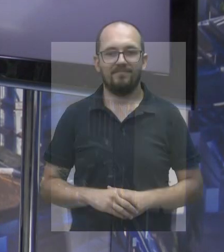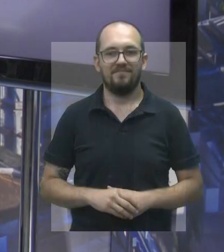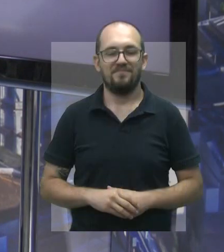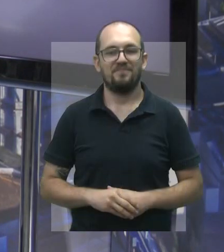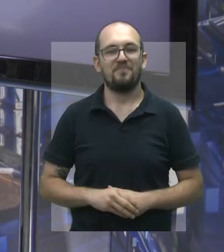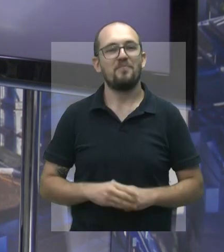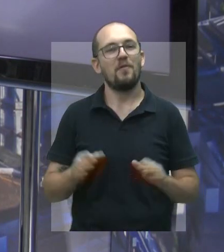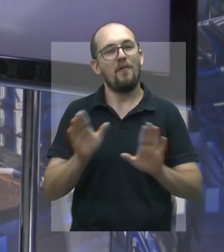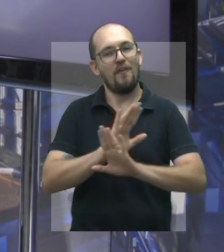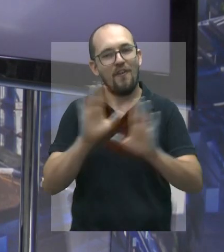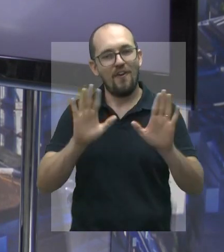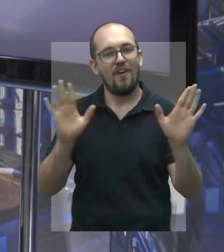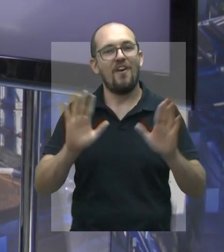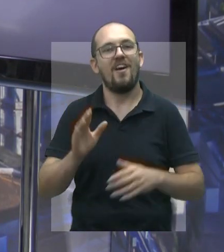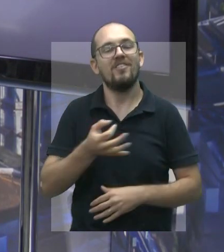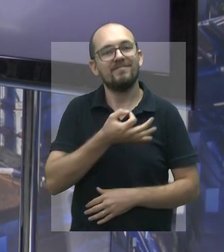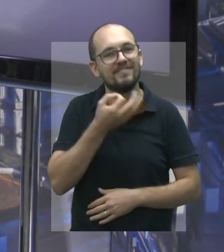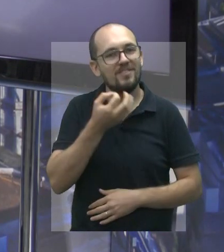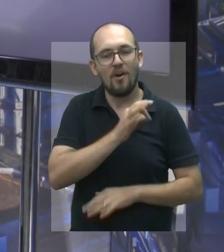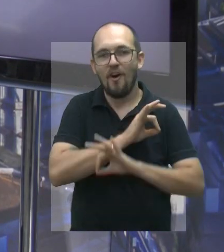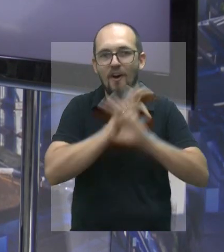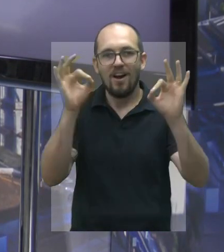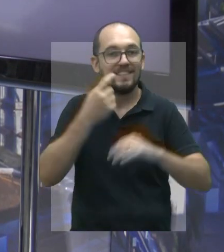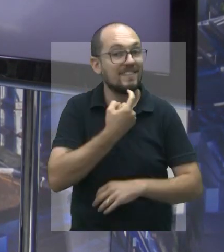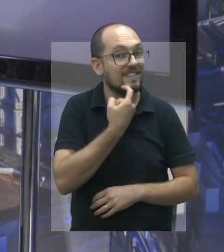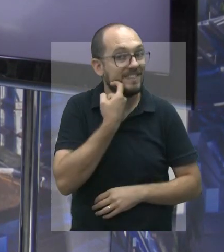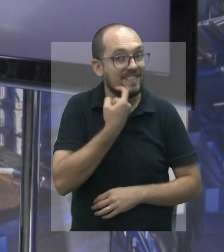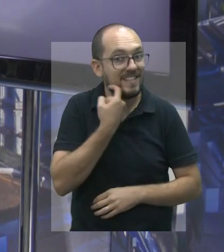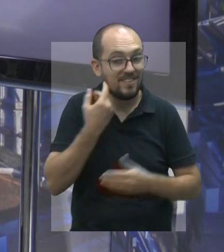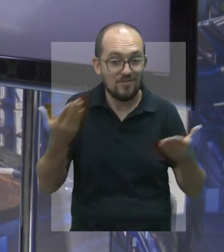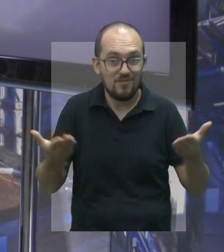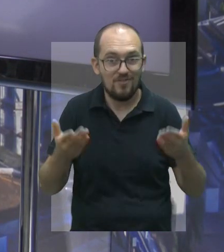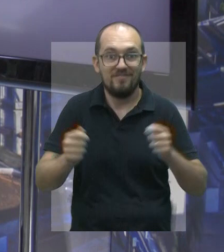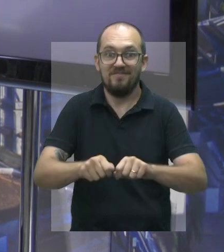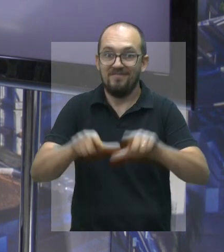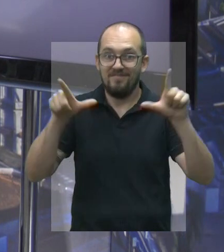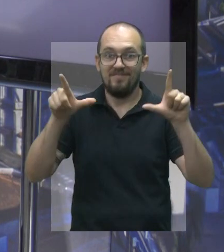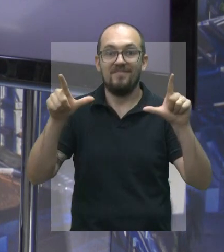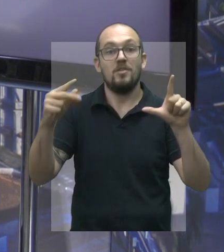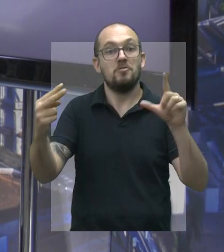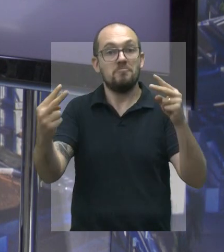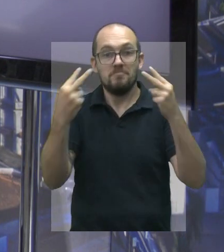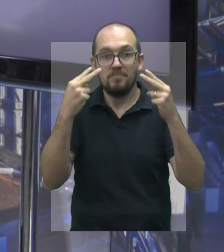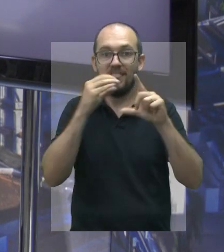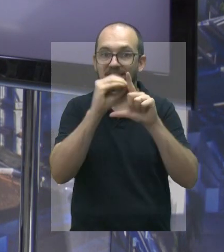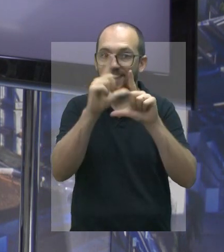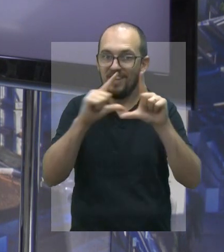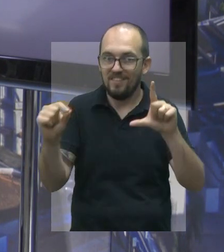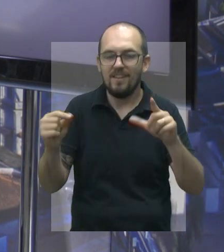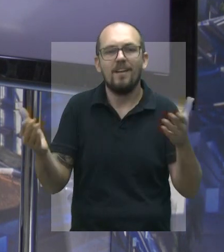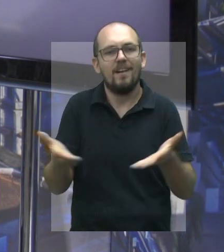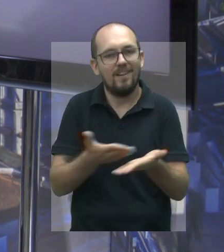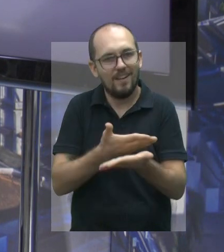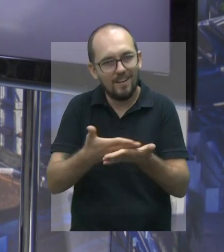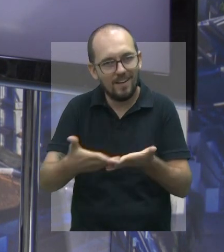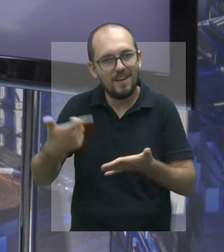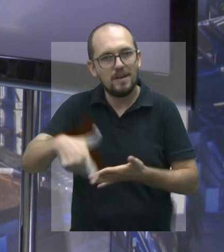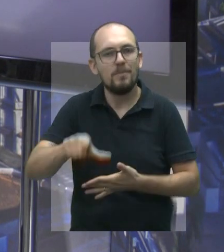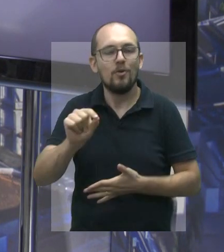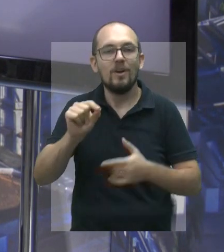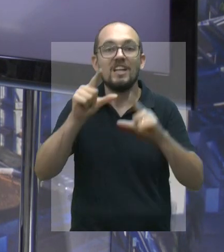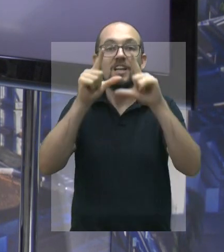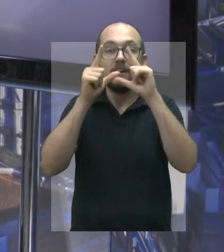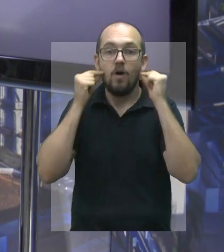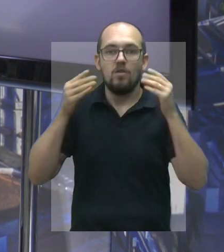Olá, uma ótima sexta-feira para você ligado na TV Câmara Jaú. Está entrando no ar mais uma edição do Jaú em Foco,